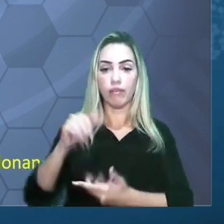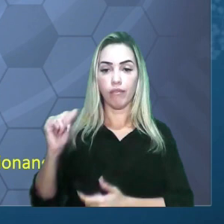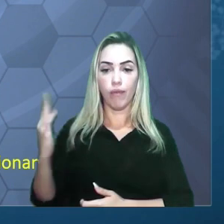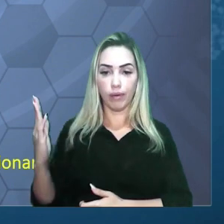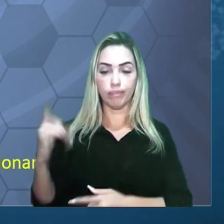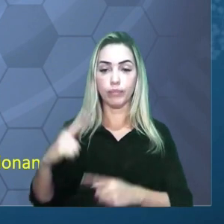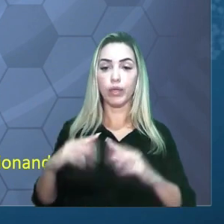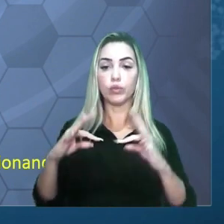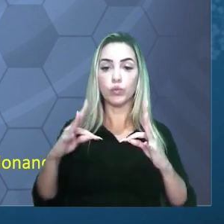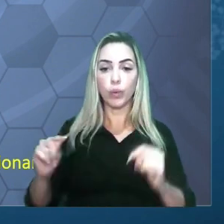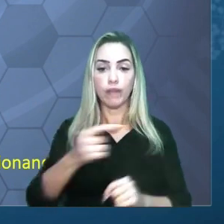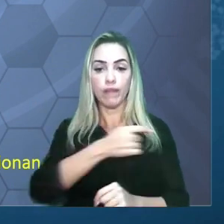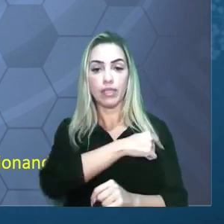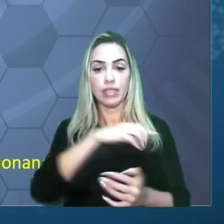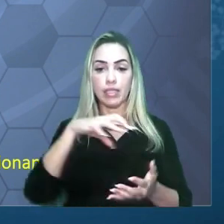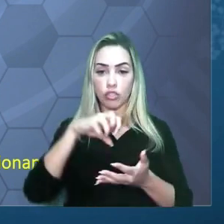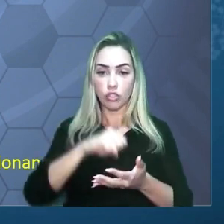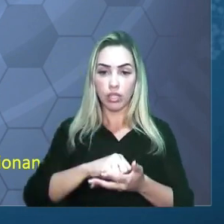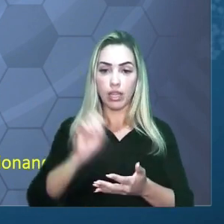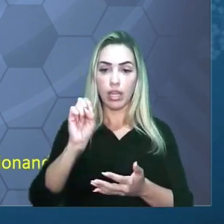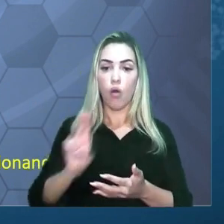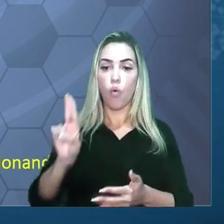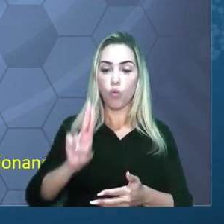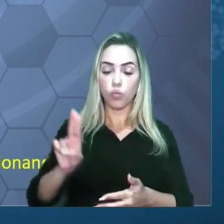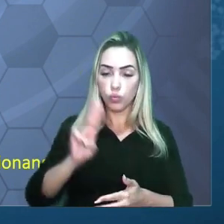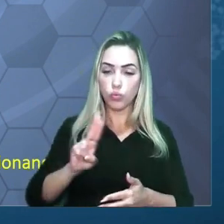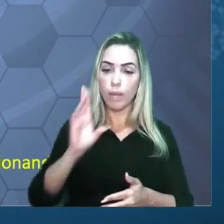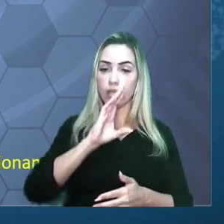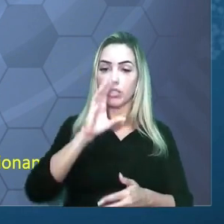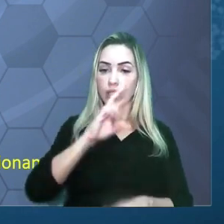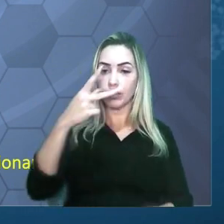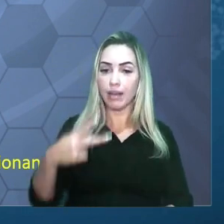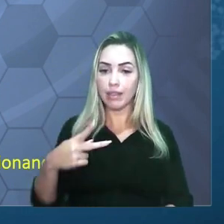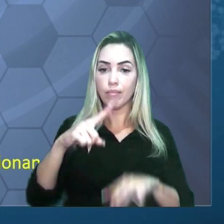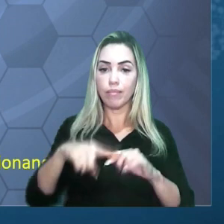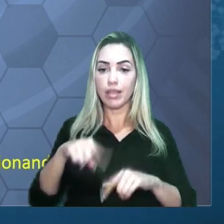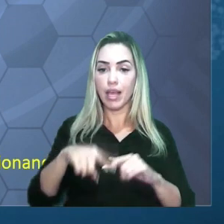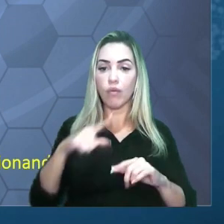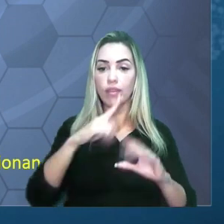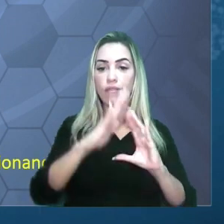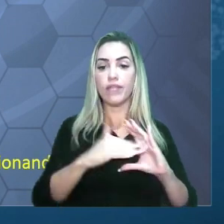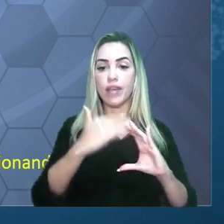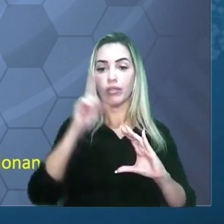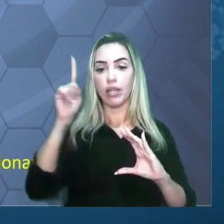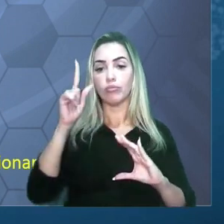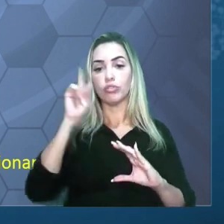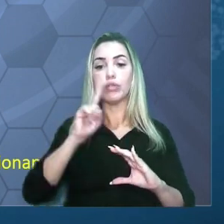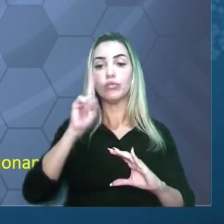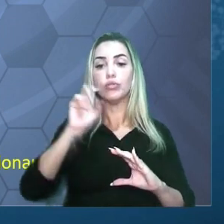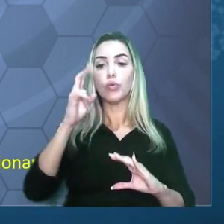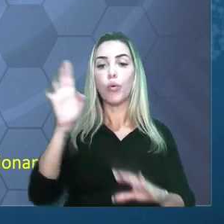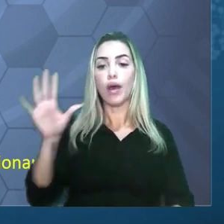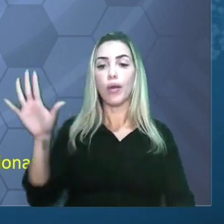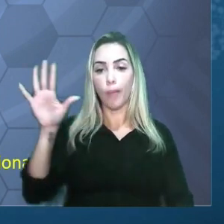as vacinas registradas ou com uso emergencial aqui, as amostras foram enviadas para os Estados Unidos ou Europa. Por que